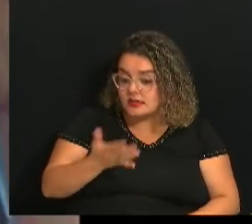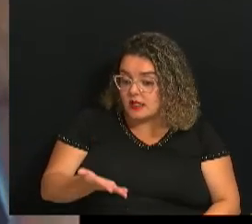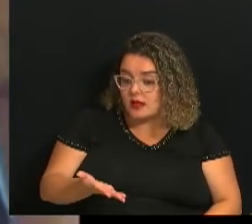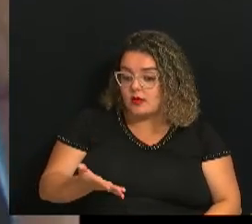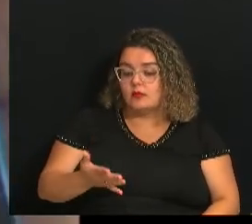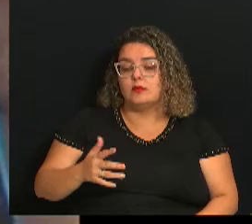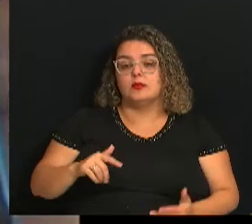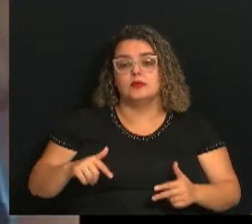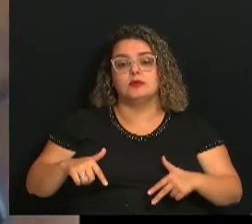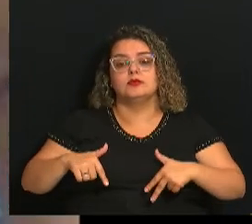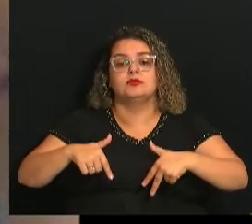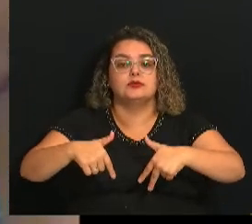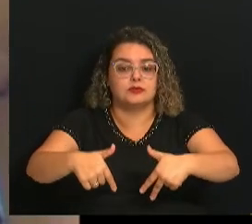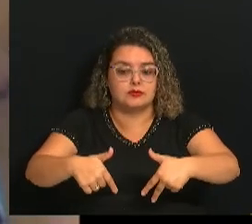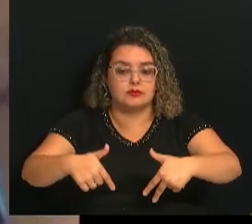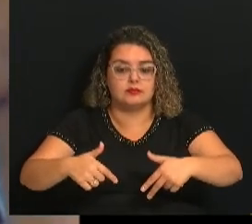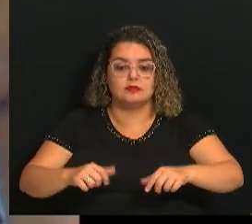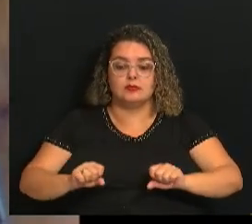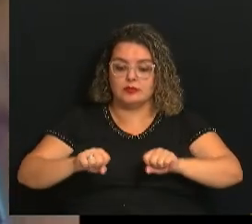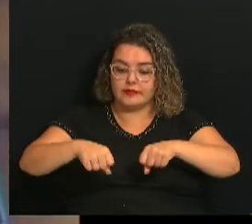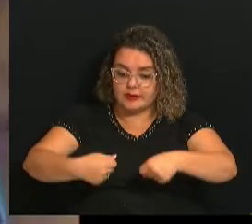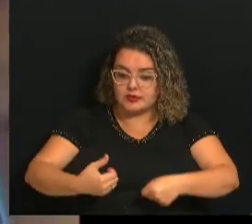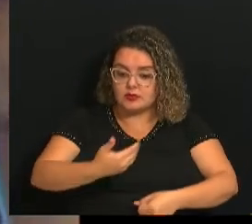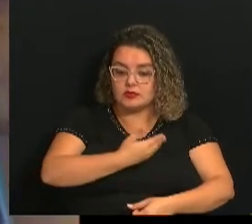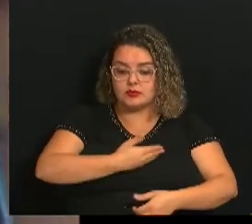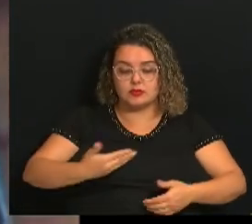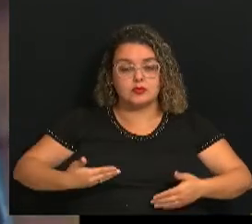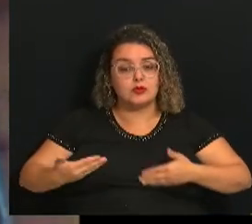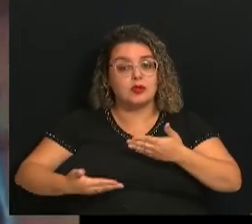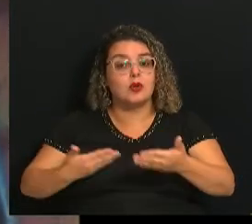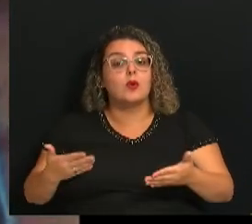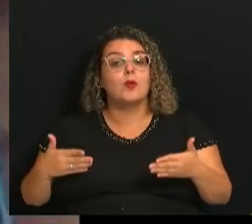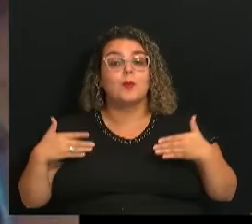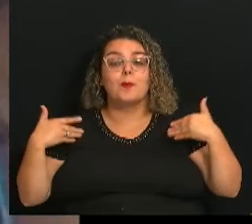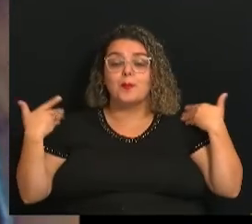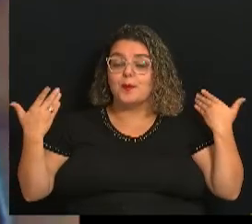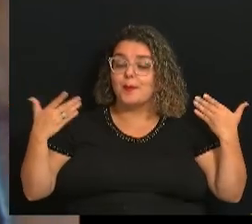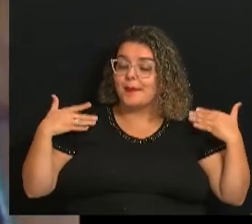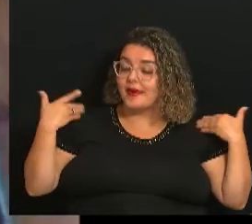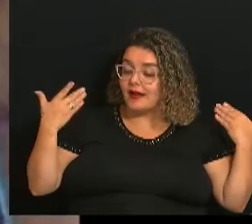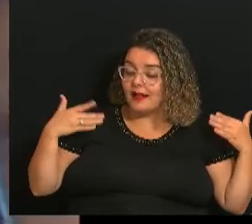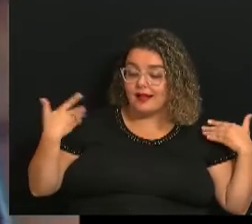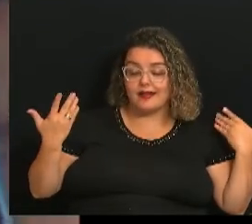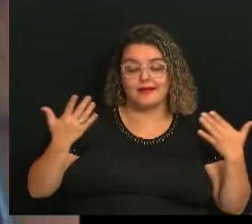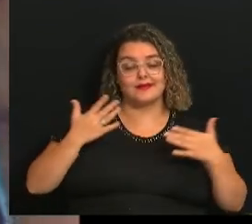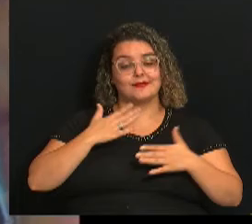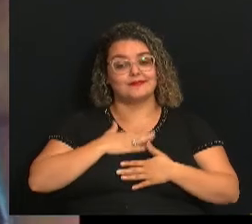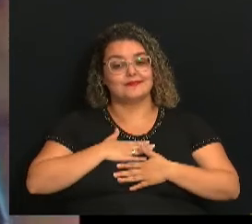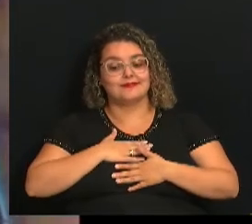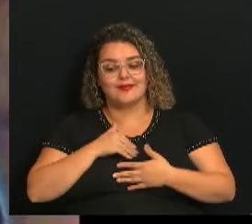do funcionalismo. É uma alegria enorme para mim, como